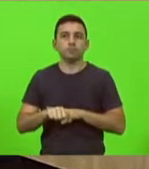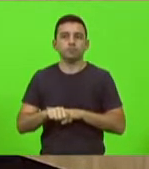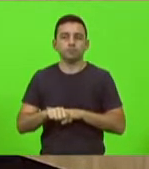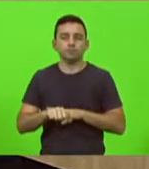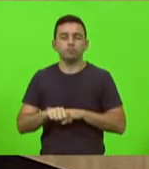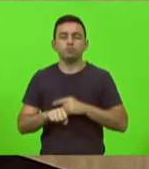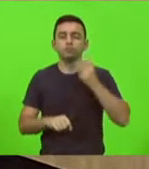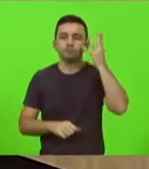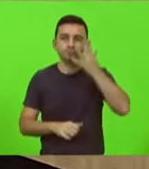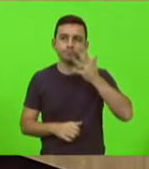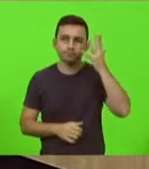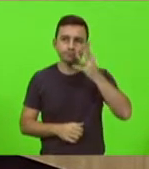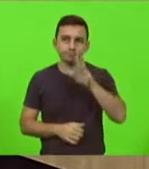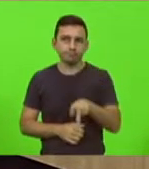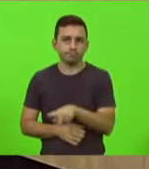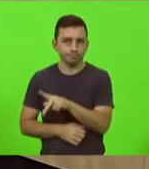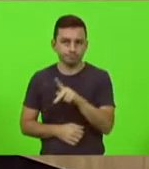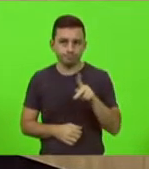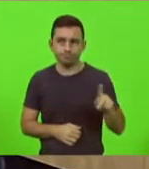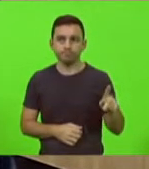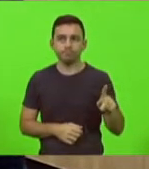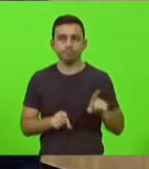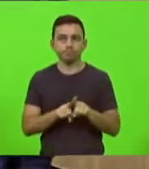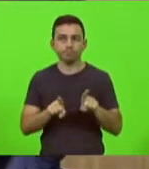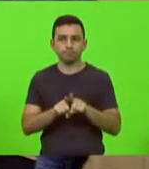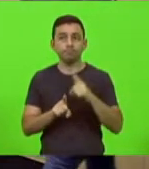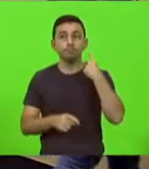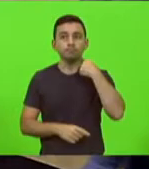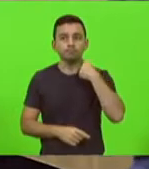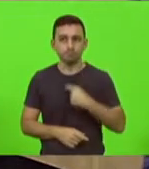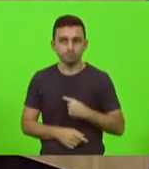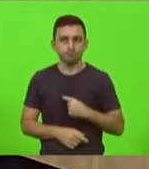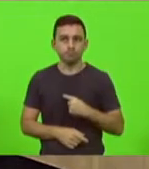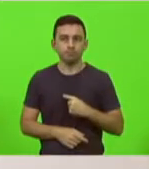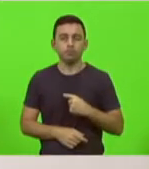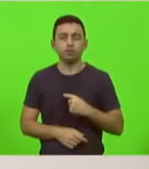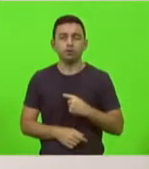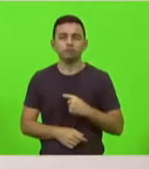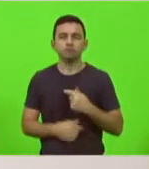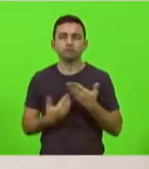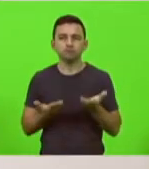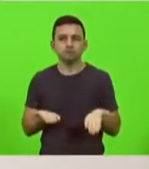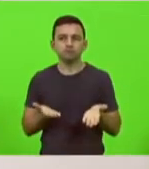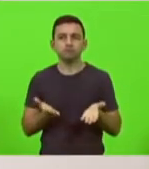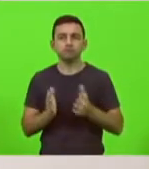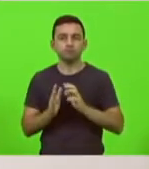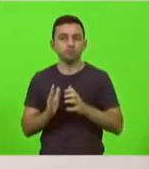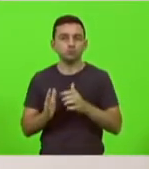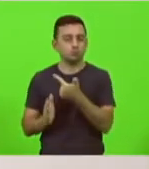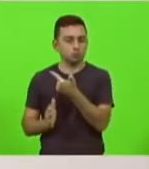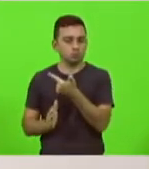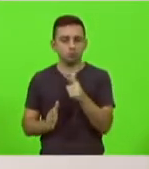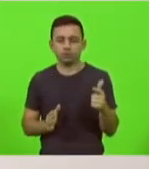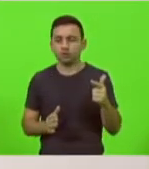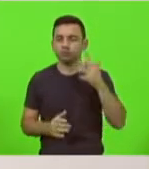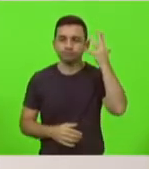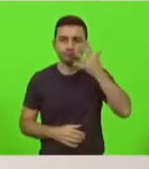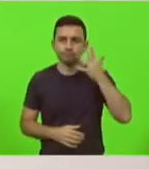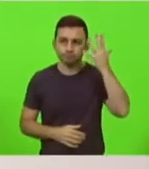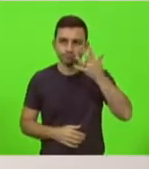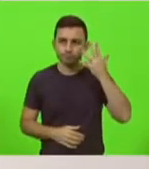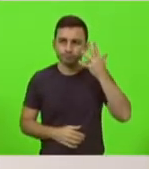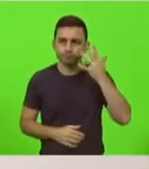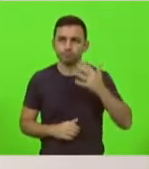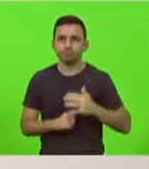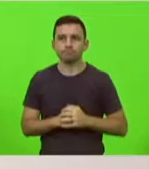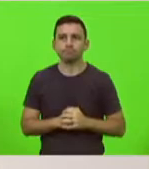deputados, padre Pedro Baldiceira e Silvio Drevic. Grande expediente. Não houve oradores inscritos para o horário